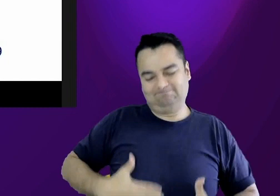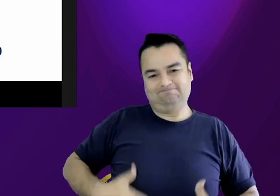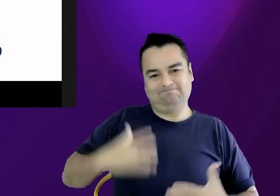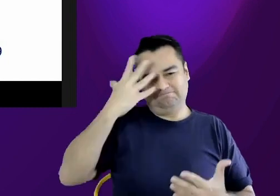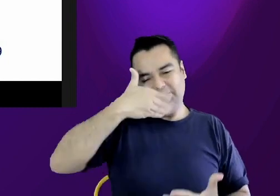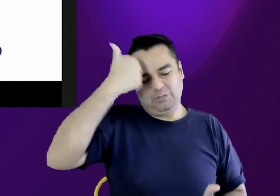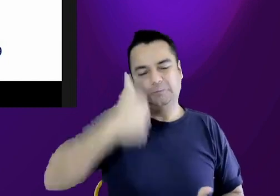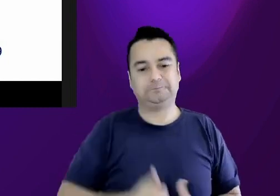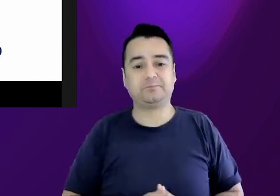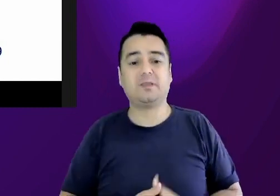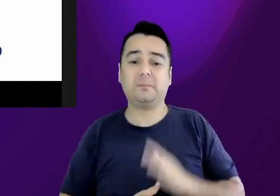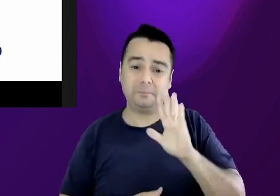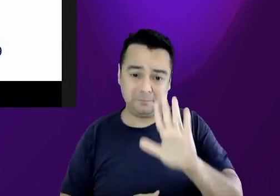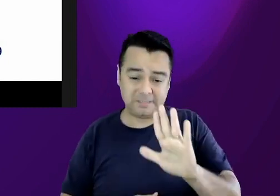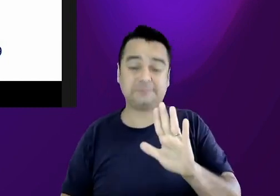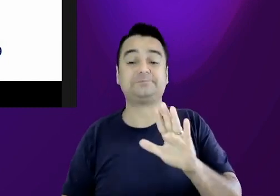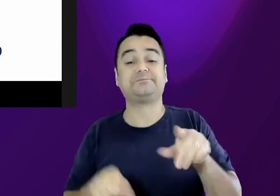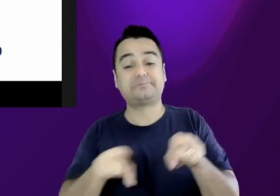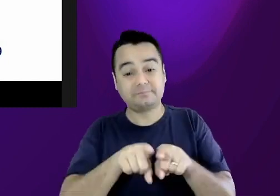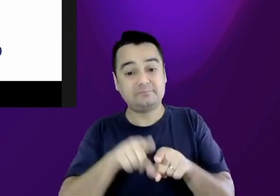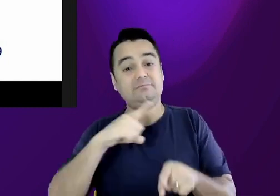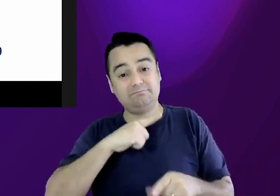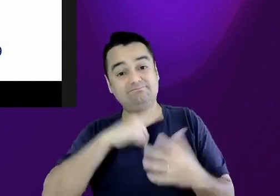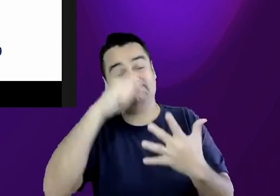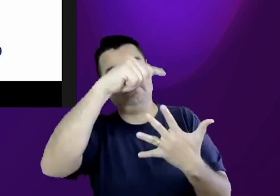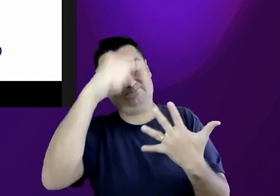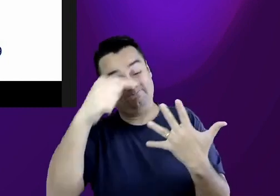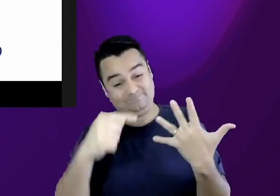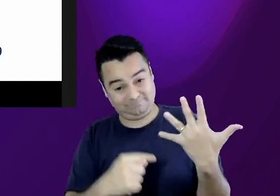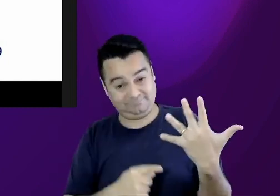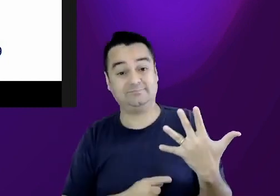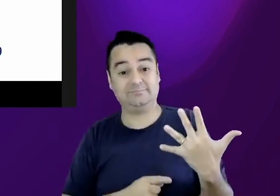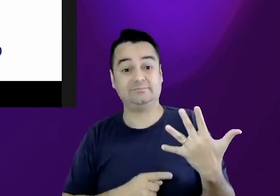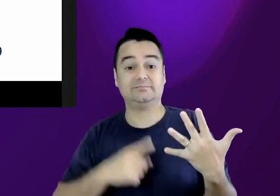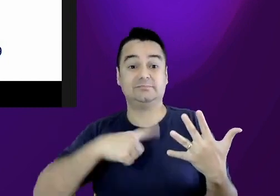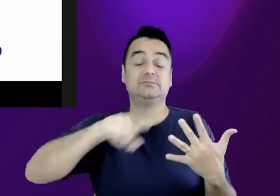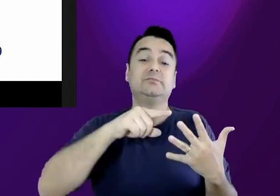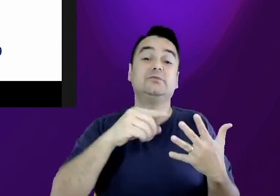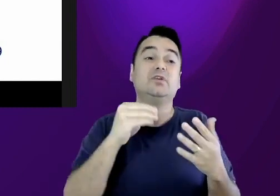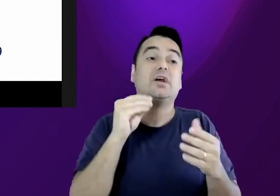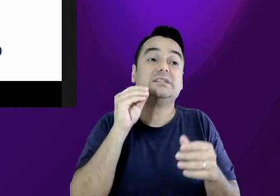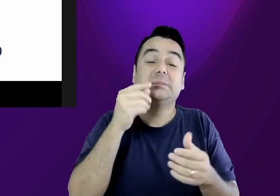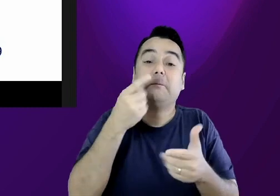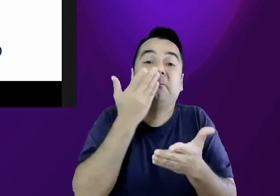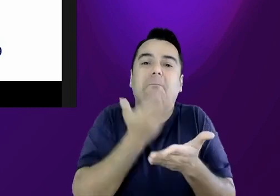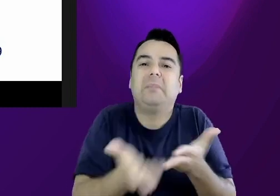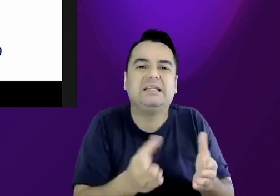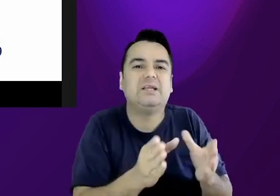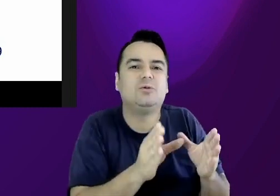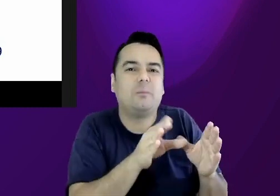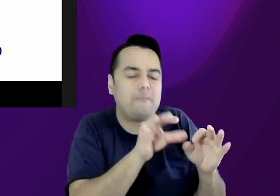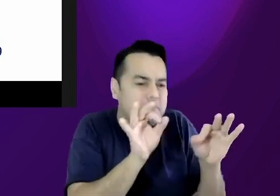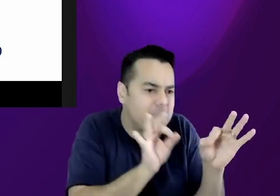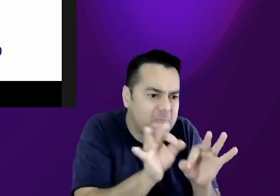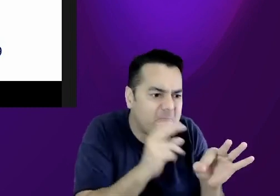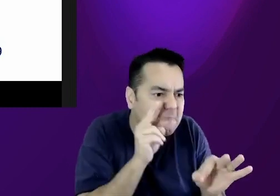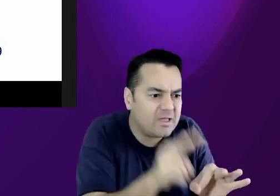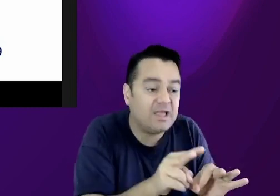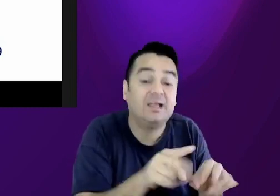cirurgia minimamente invasiva ela trouxe algumas questões. Nós perdemos o tato, nós temos uma visão em 2